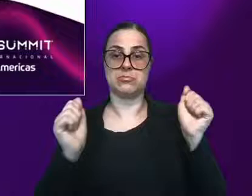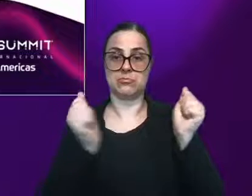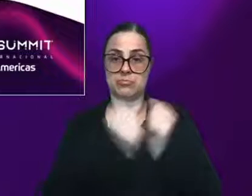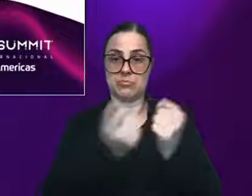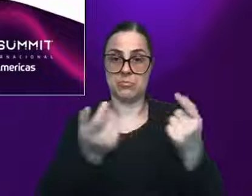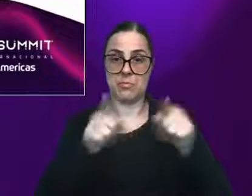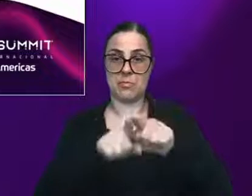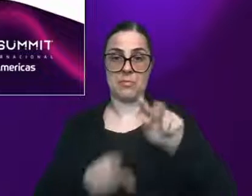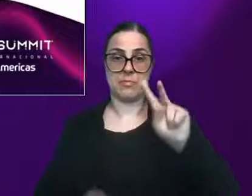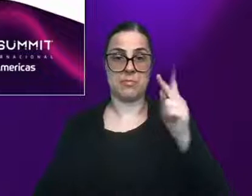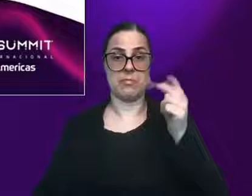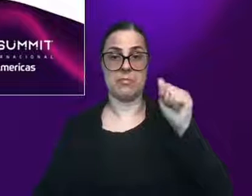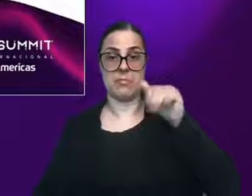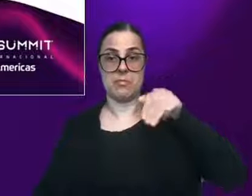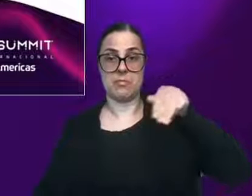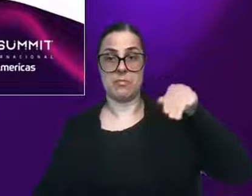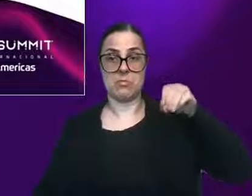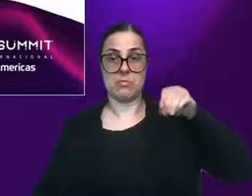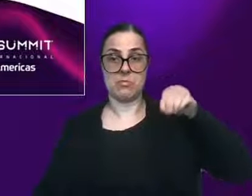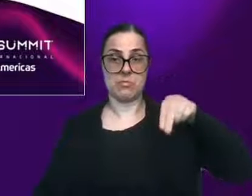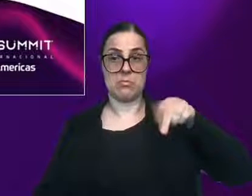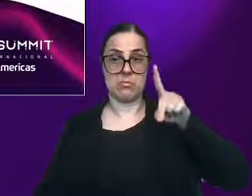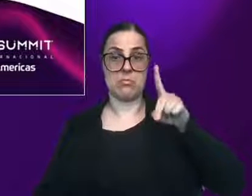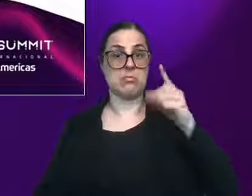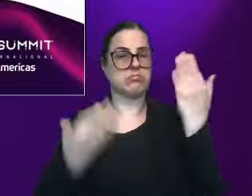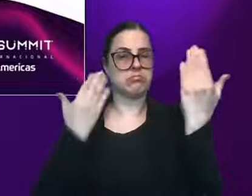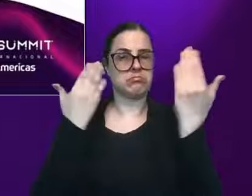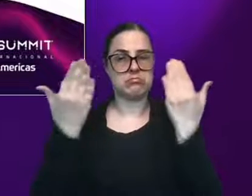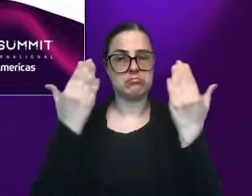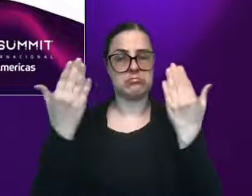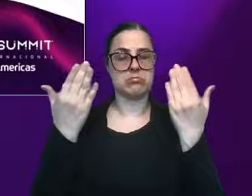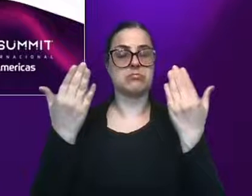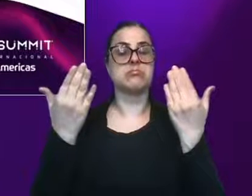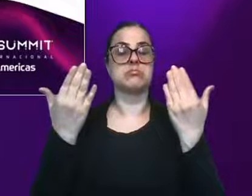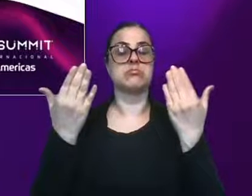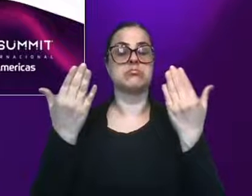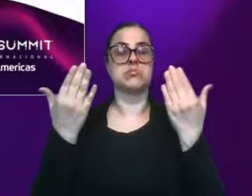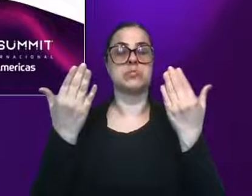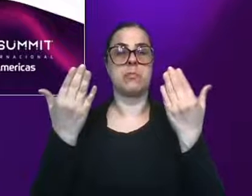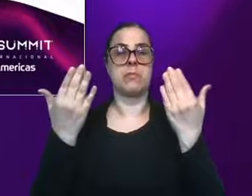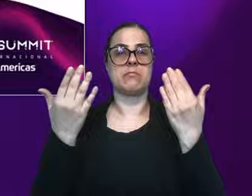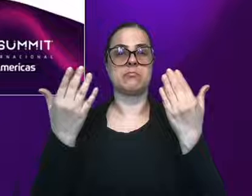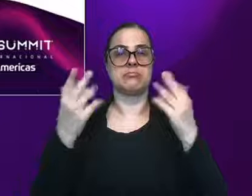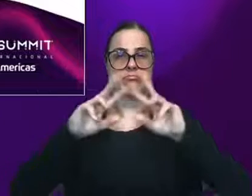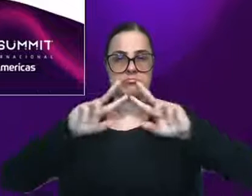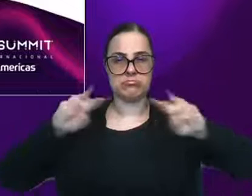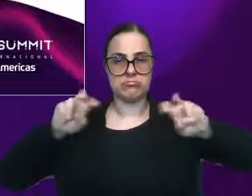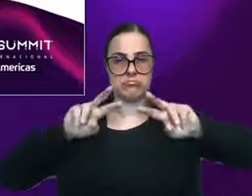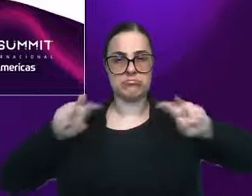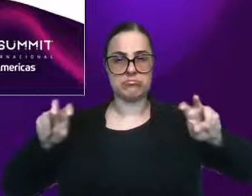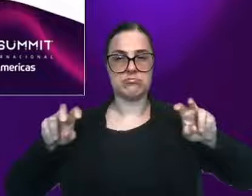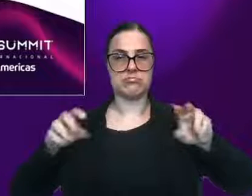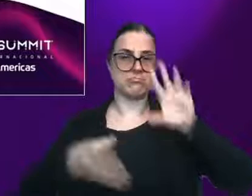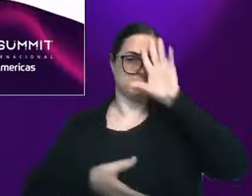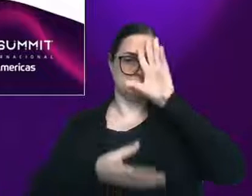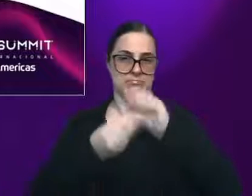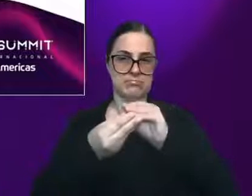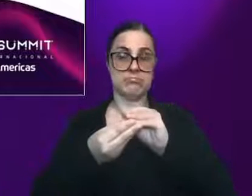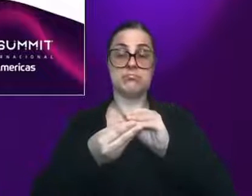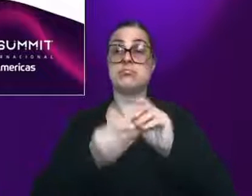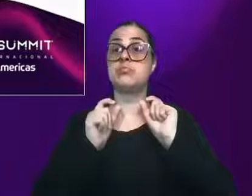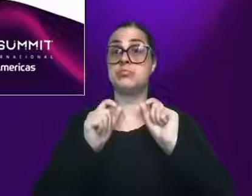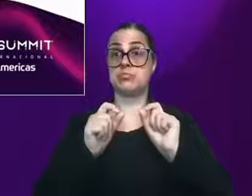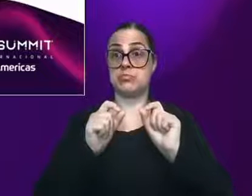essa meta-análise de todos os artigos, mostrando que provavelmente o que a gente tinha visto. Quando a gente coloca a análise